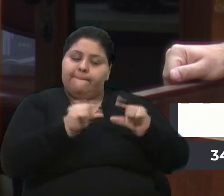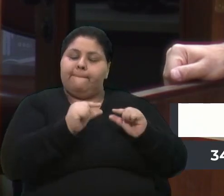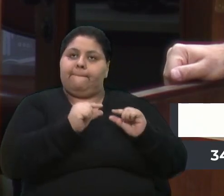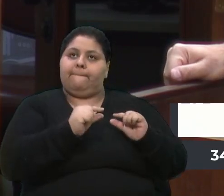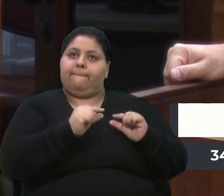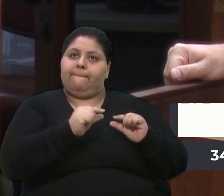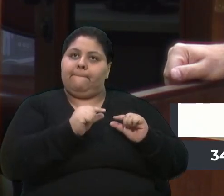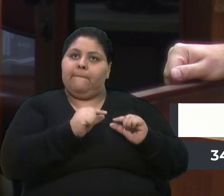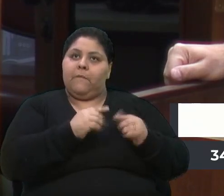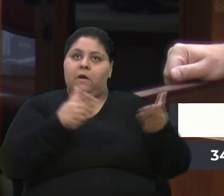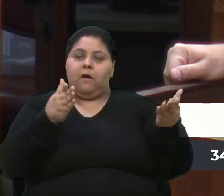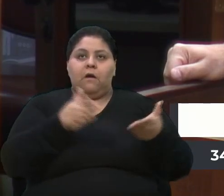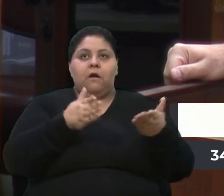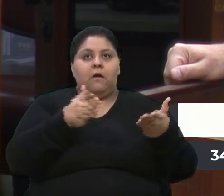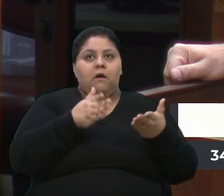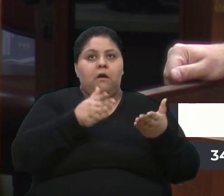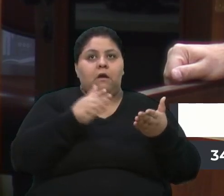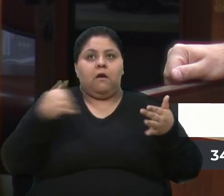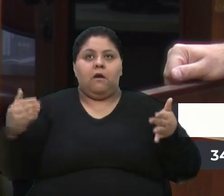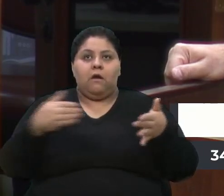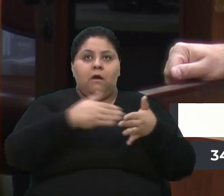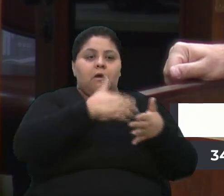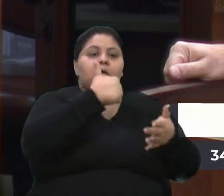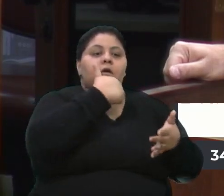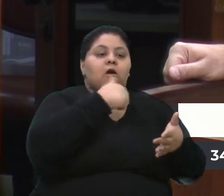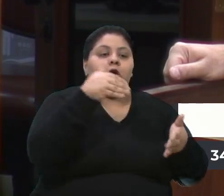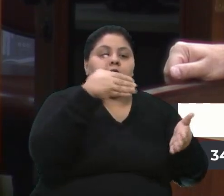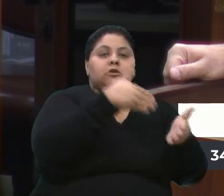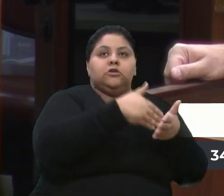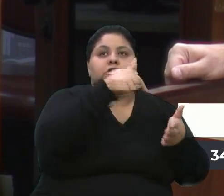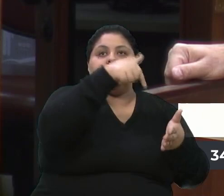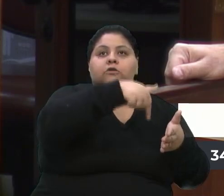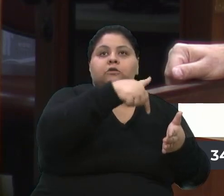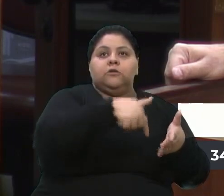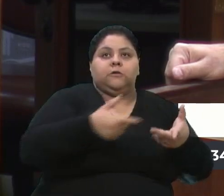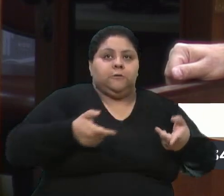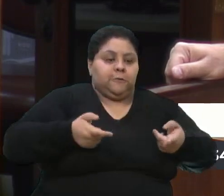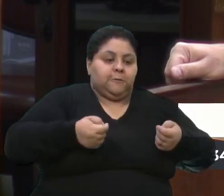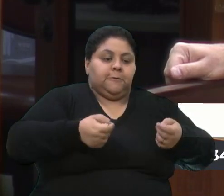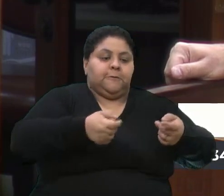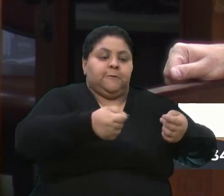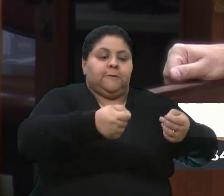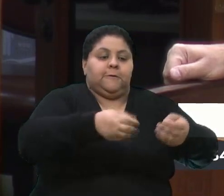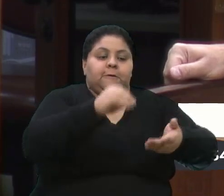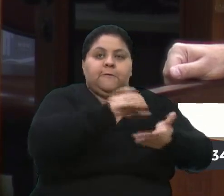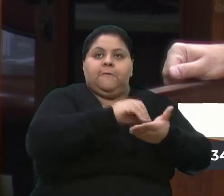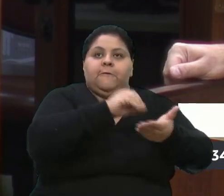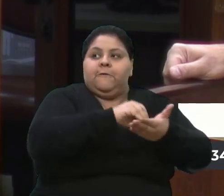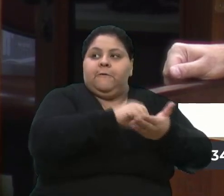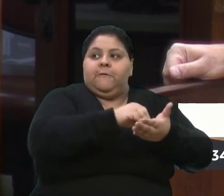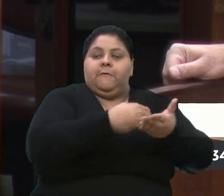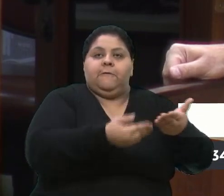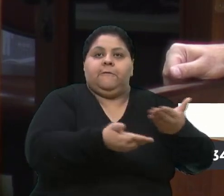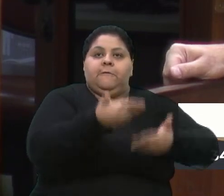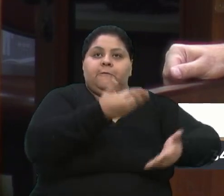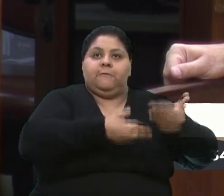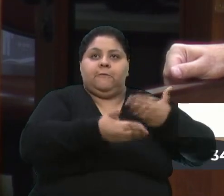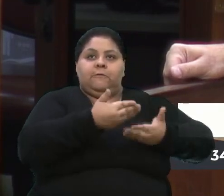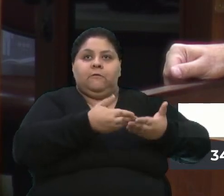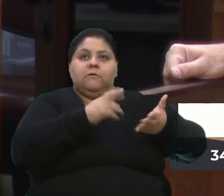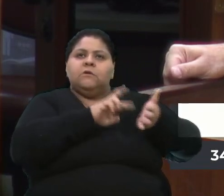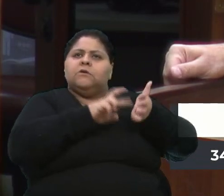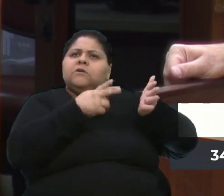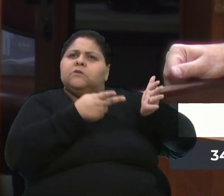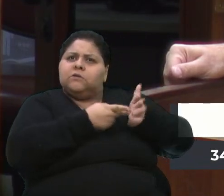aquela senhora que veio com câncer aqui e que não tem atendimento, se justifica que o Estado precisa de